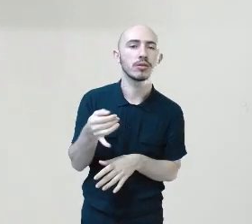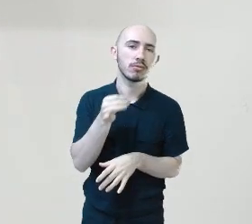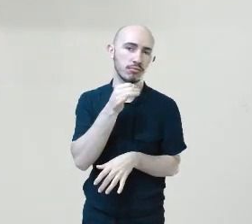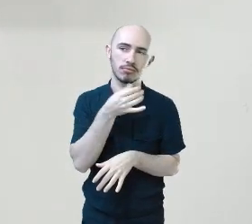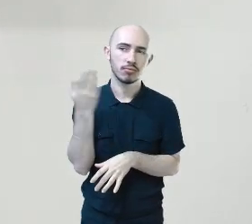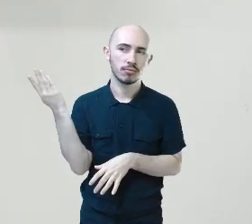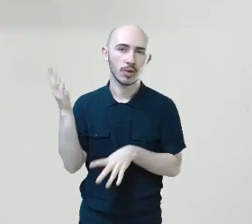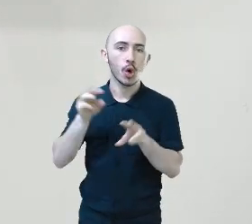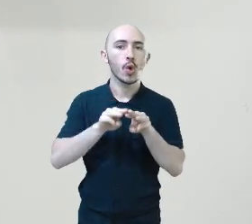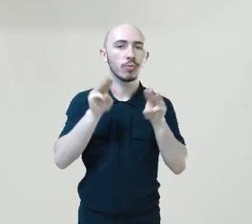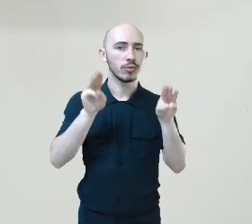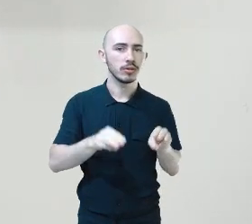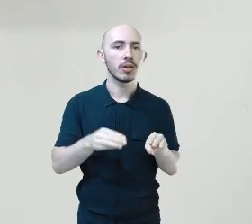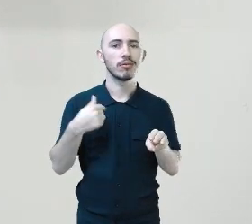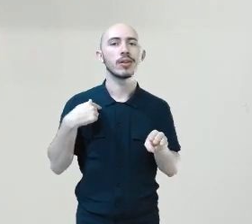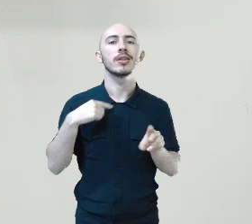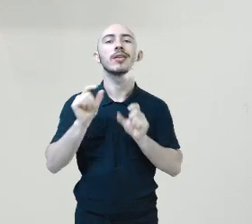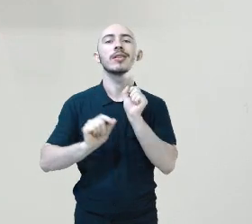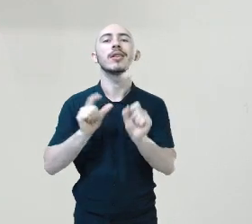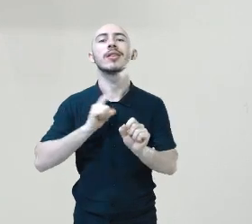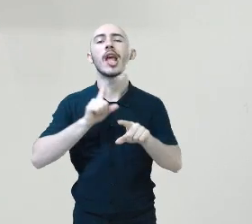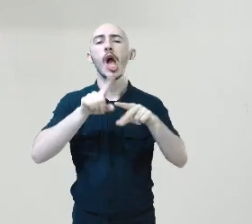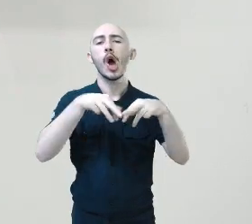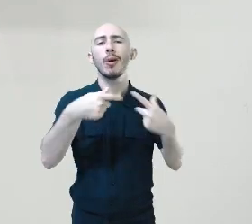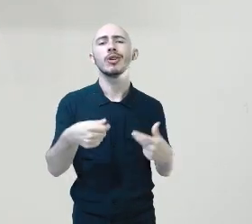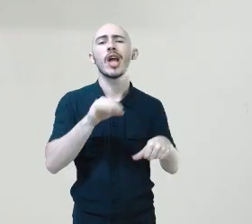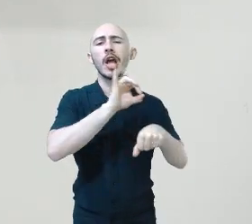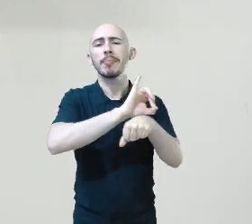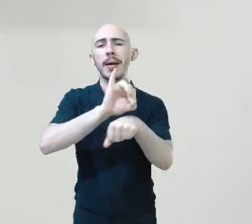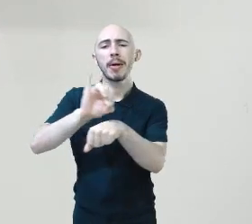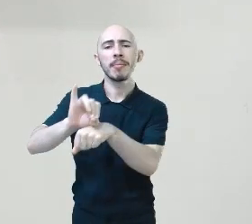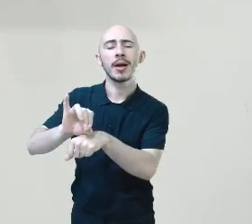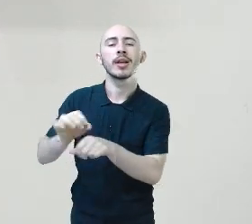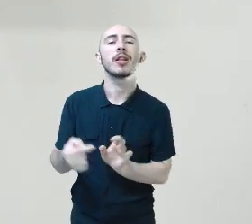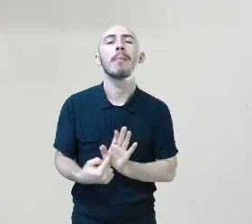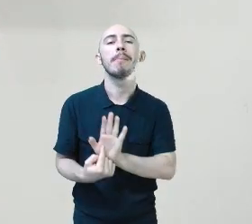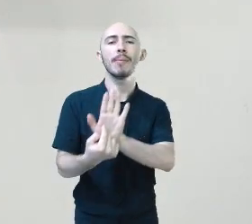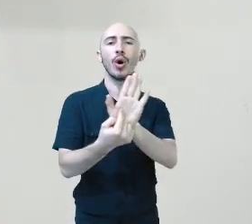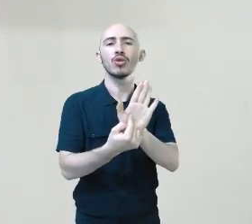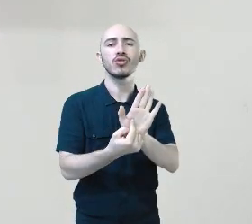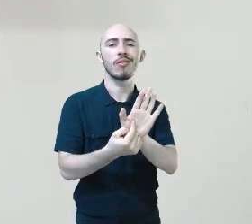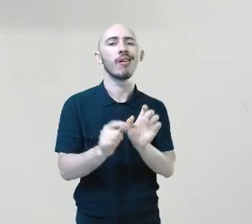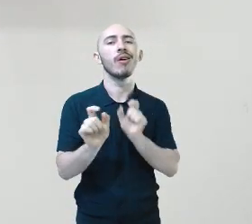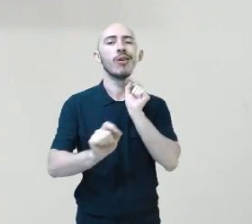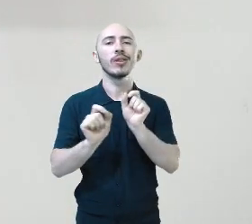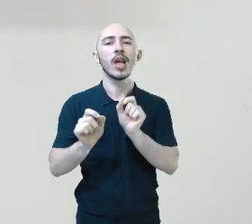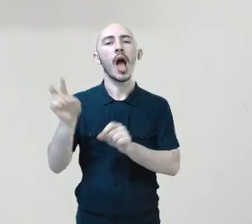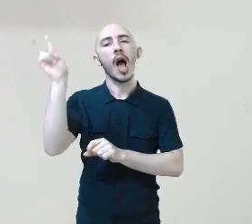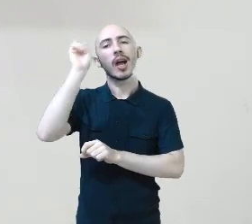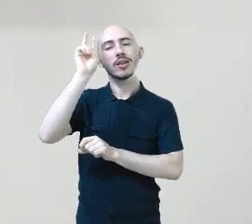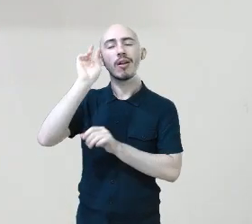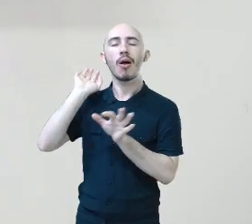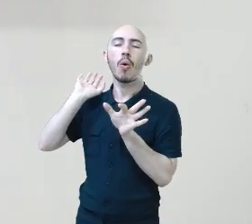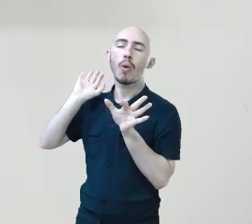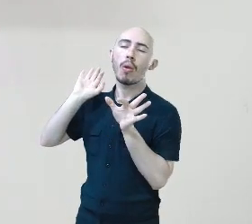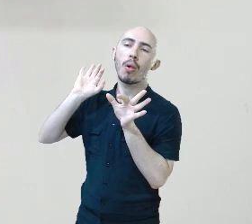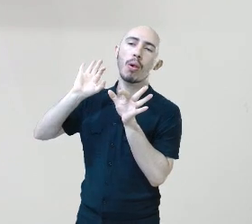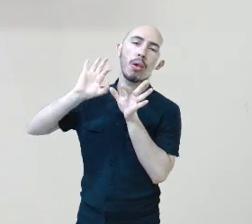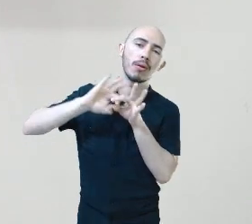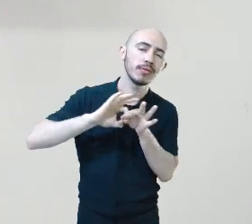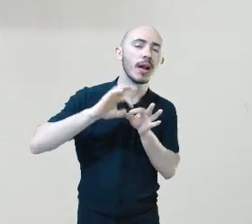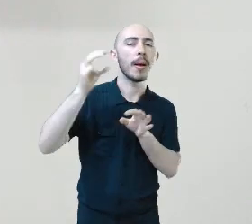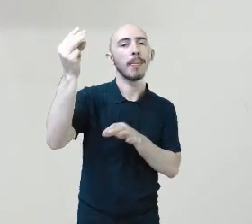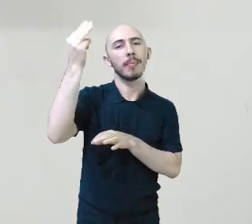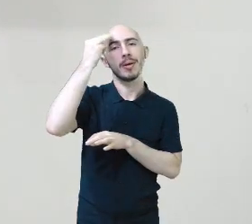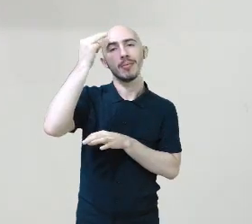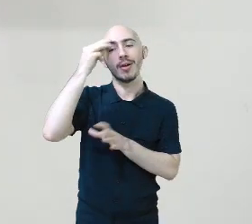e coloco elementos, coloco objetos lá, elementos, são objetos que resgatam essa memória, a